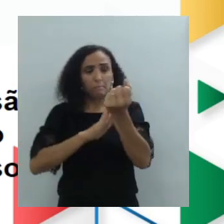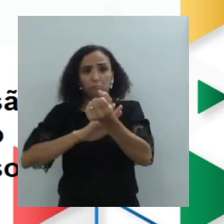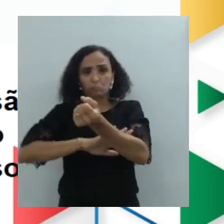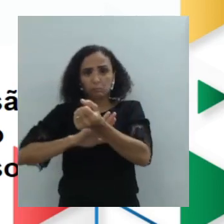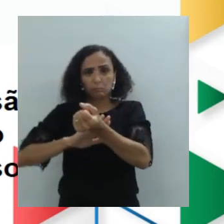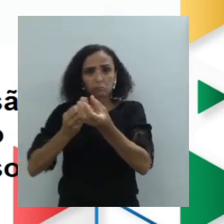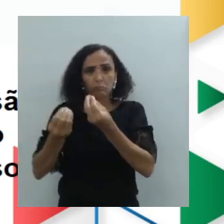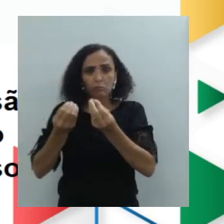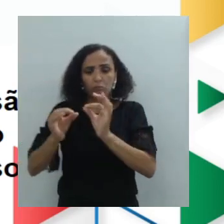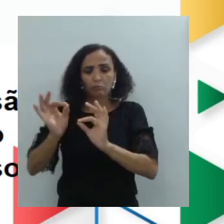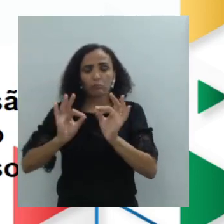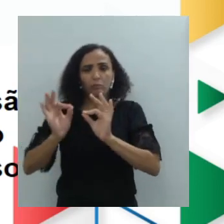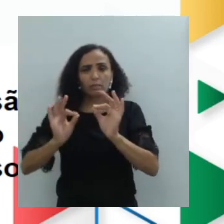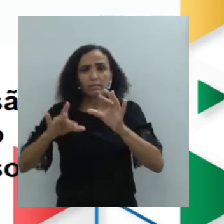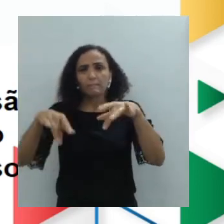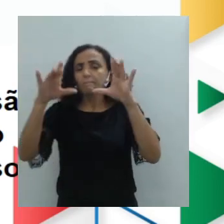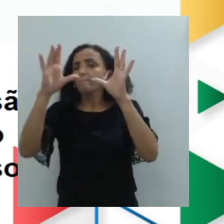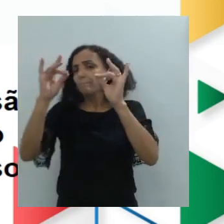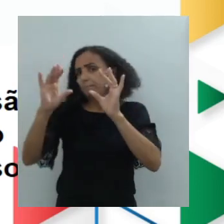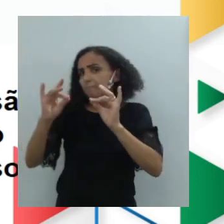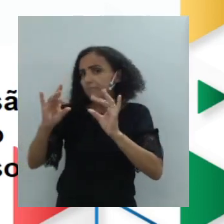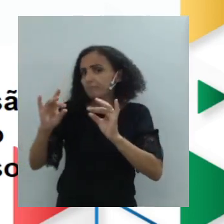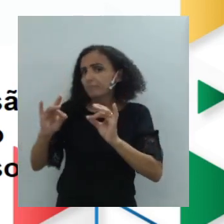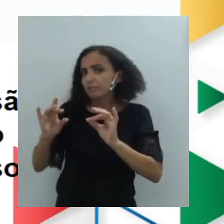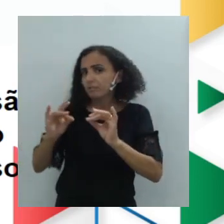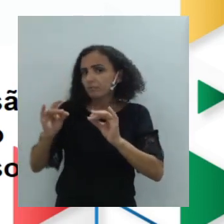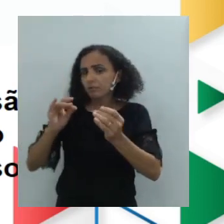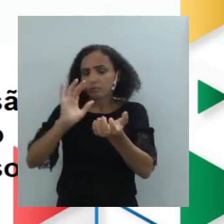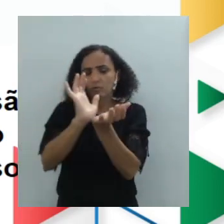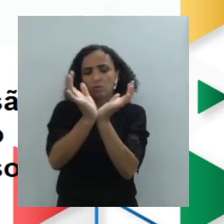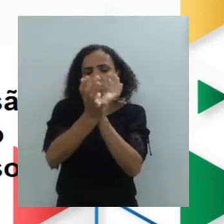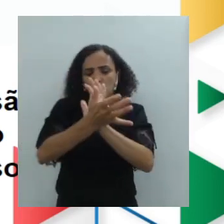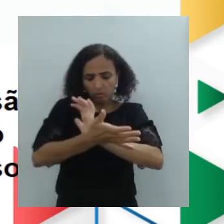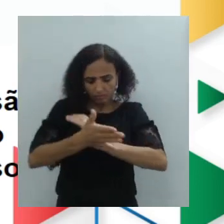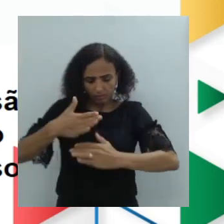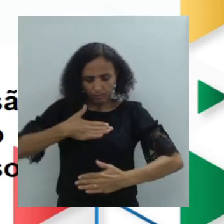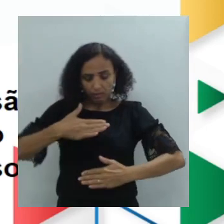ósseo, pelas formadas células ósseas, tem a função de